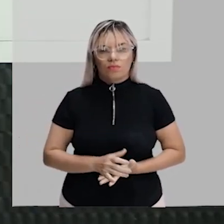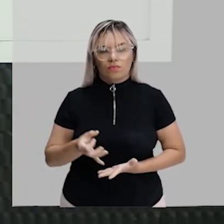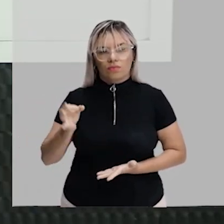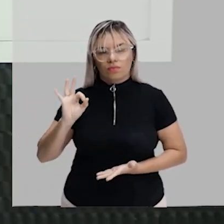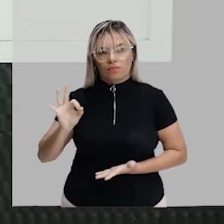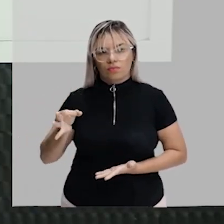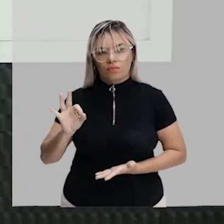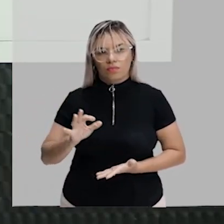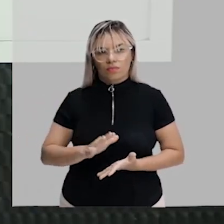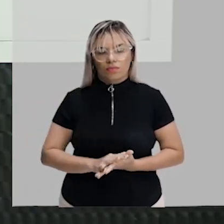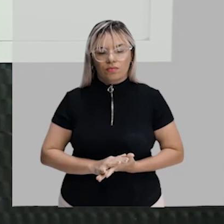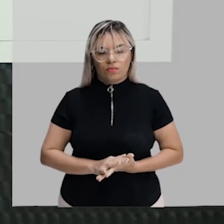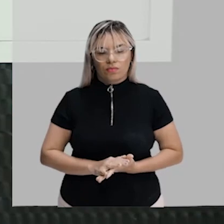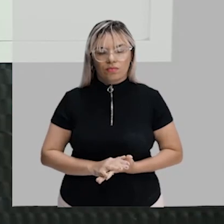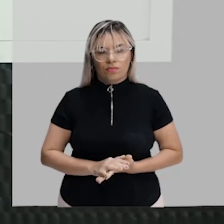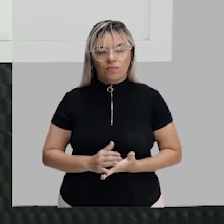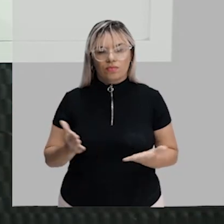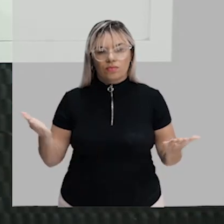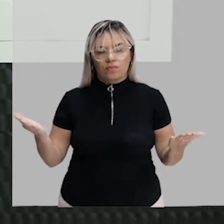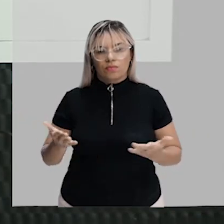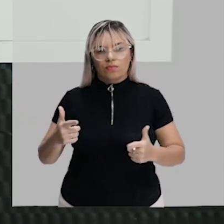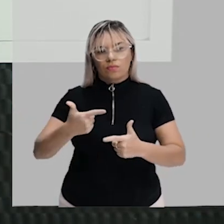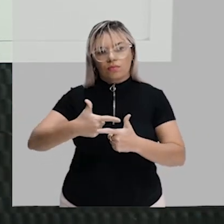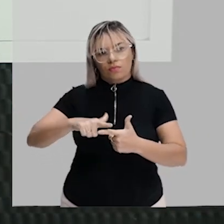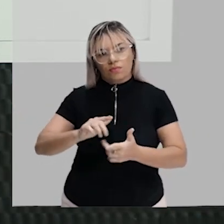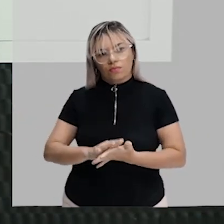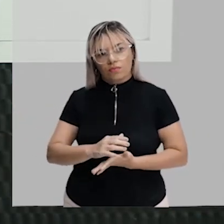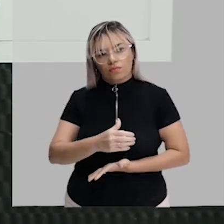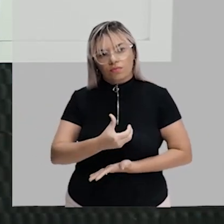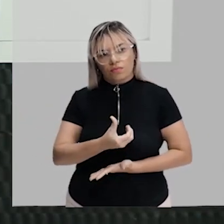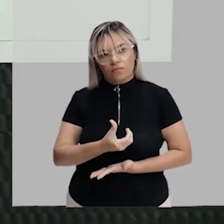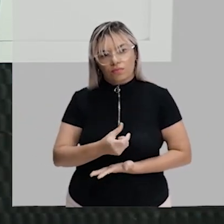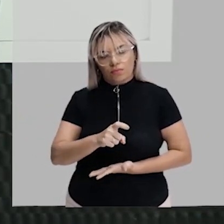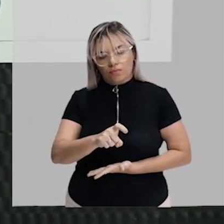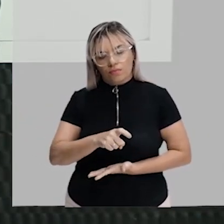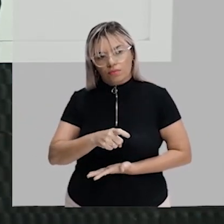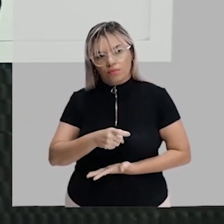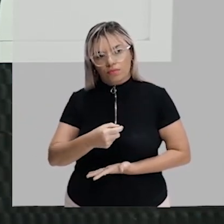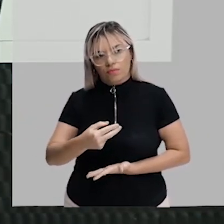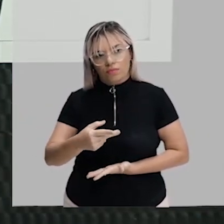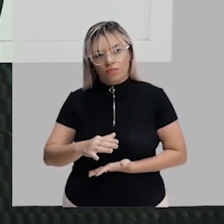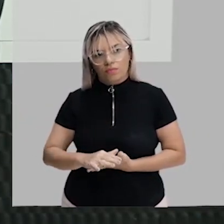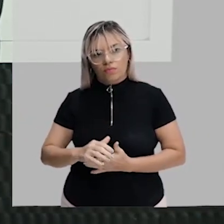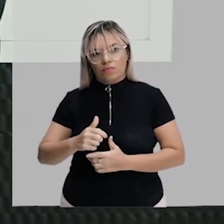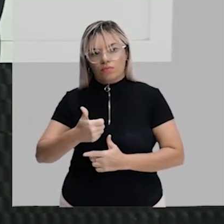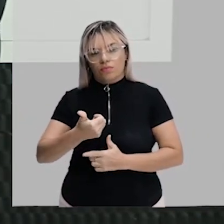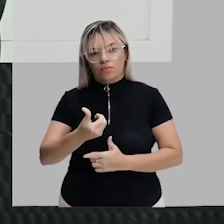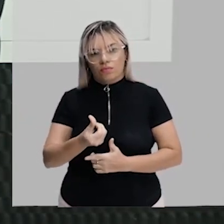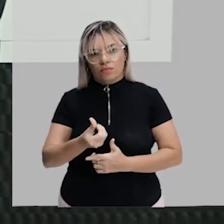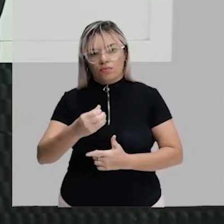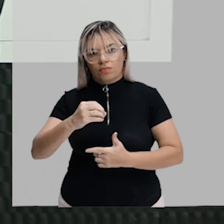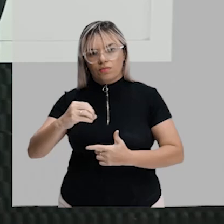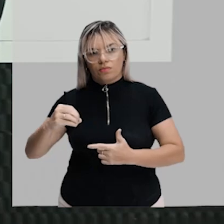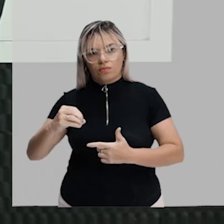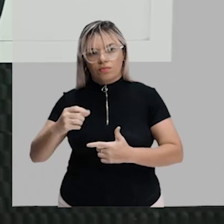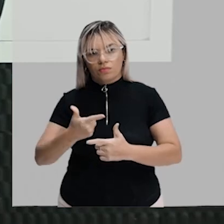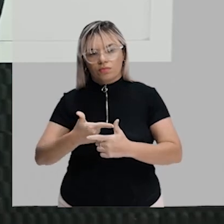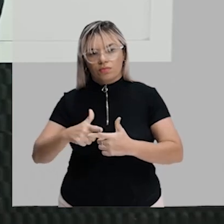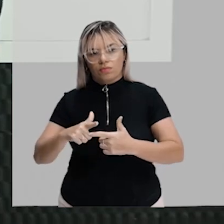Certo? Vamos dividir aqui 600 por 2,4.